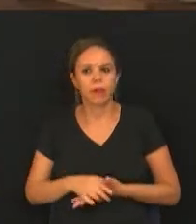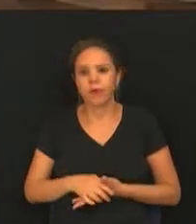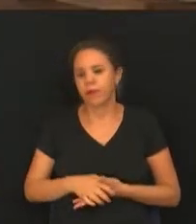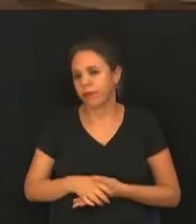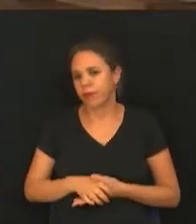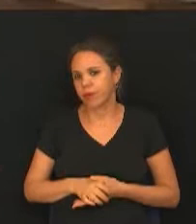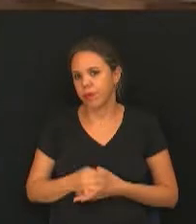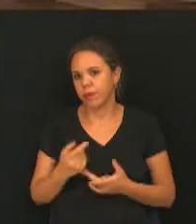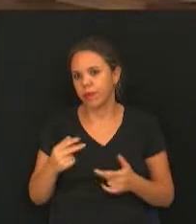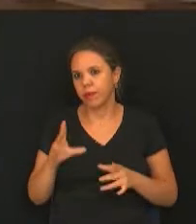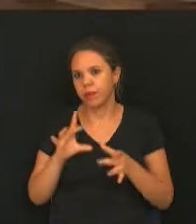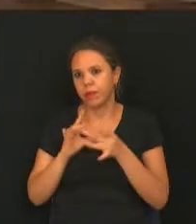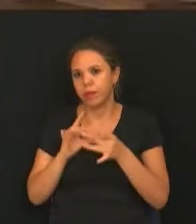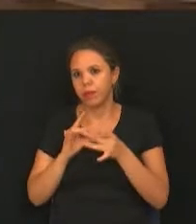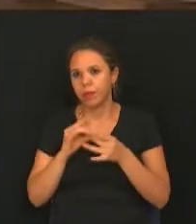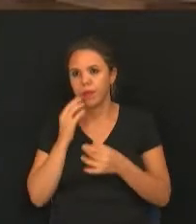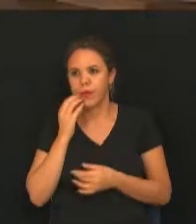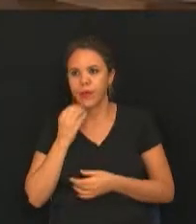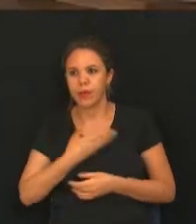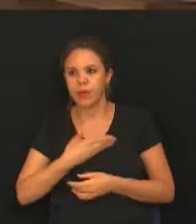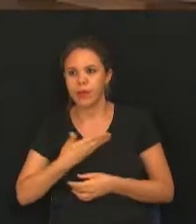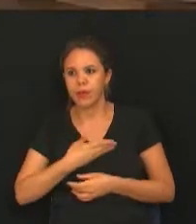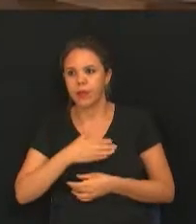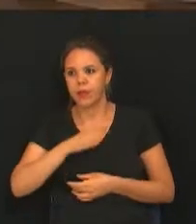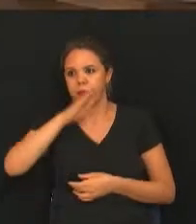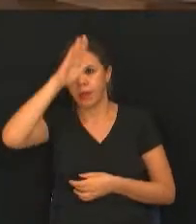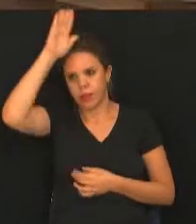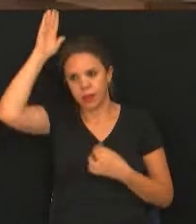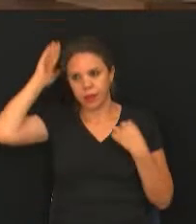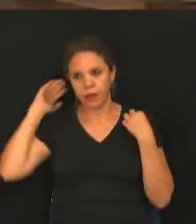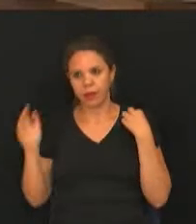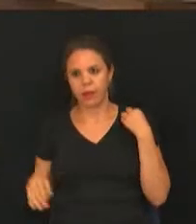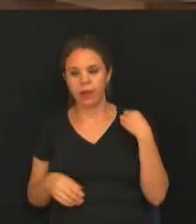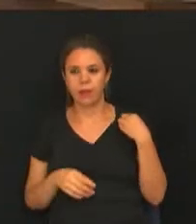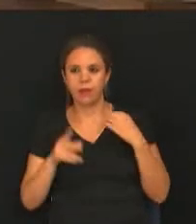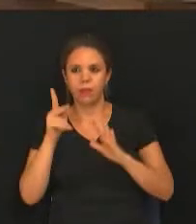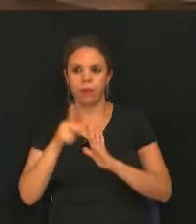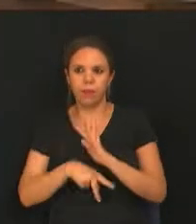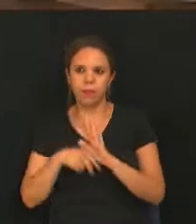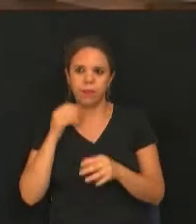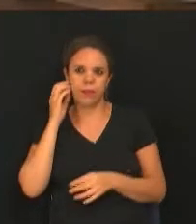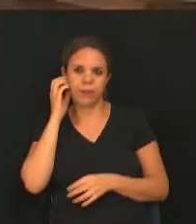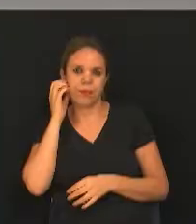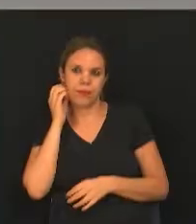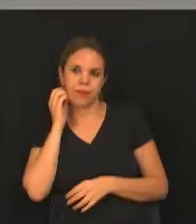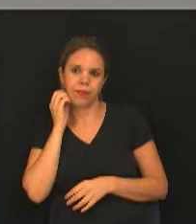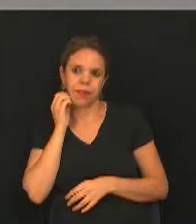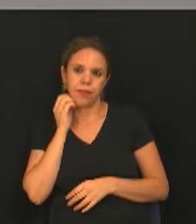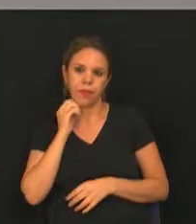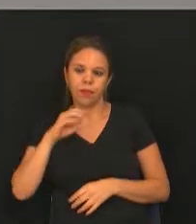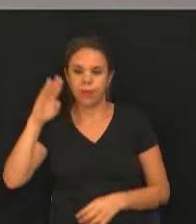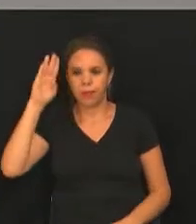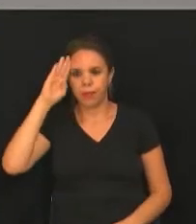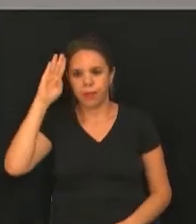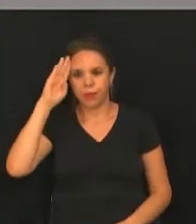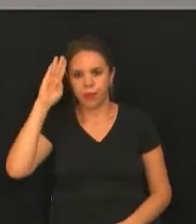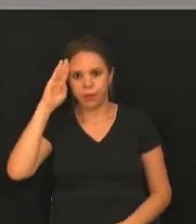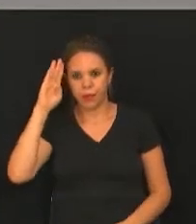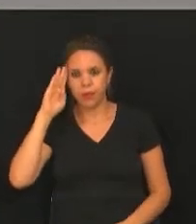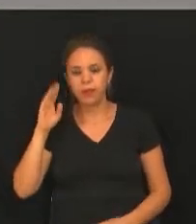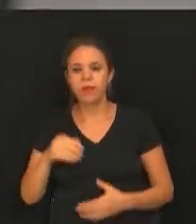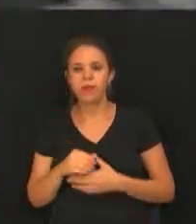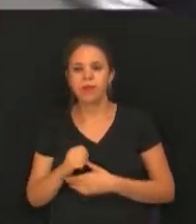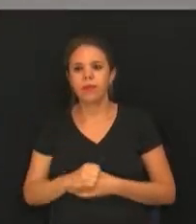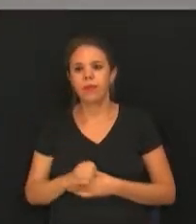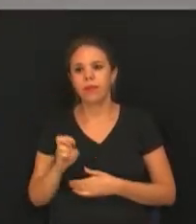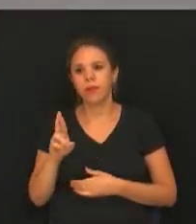alguns parceiros e amigos do Corpo de Bombeiros, né? Foi um projeto idealizado pelo nosso comandante, o Coronel Eglis,